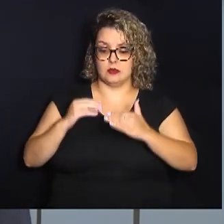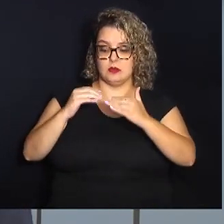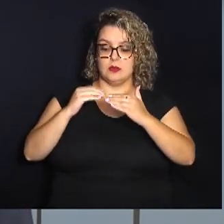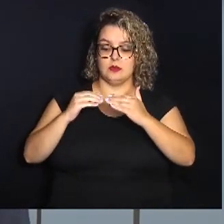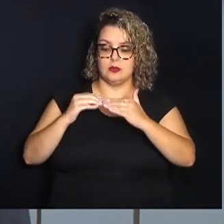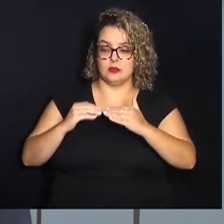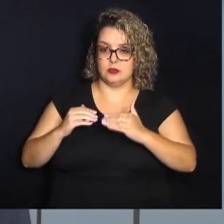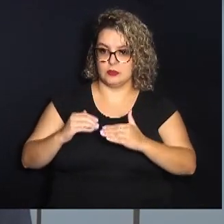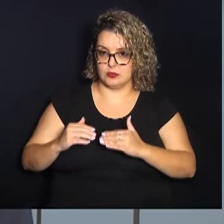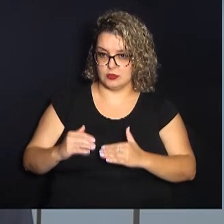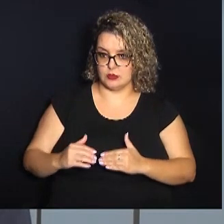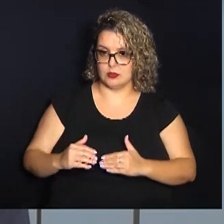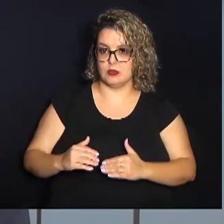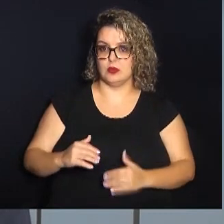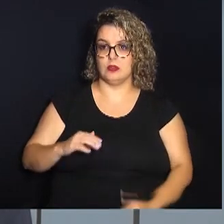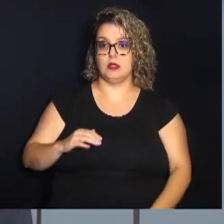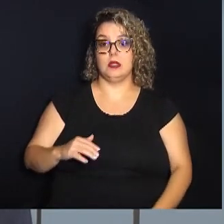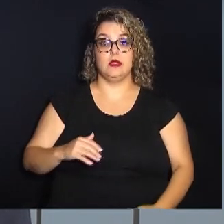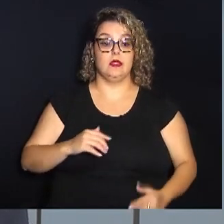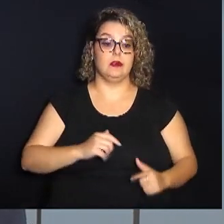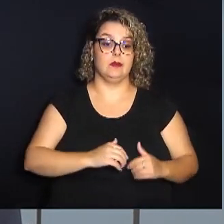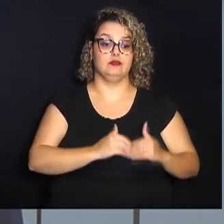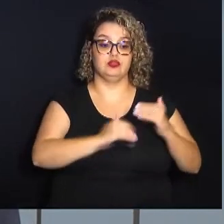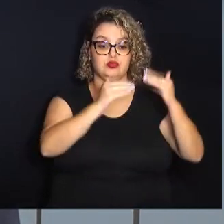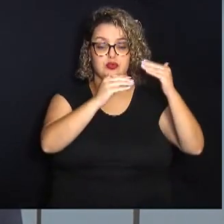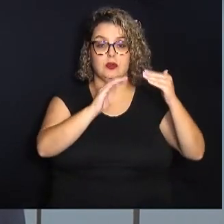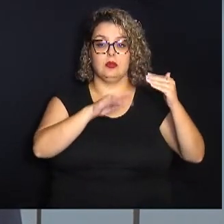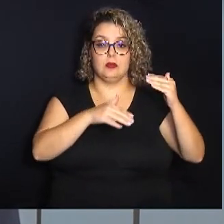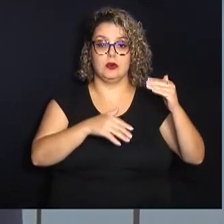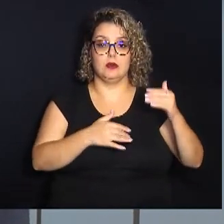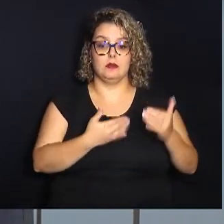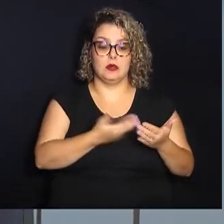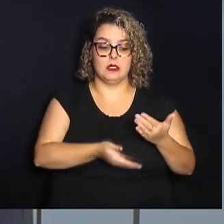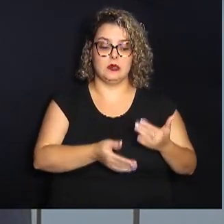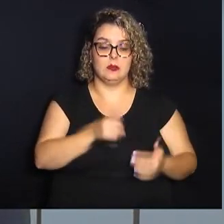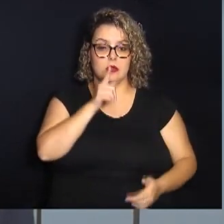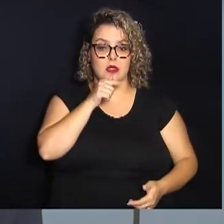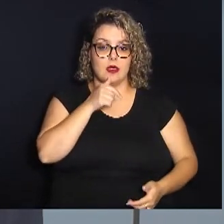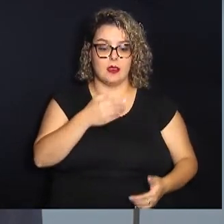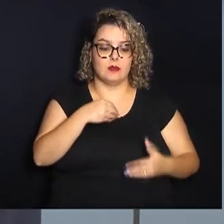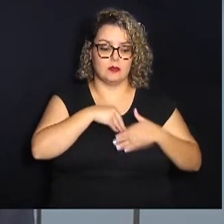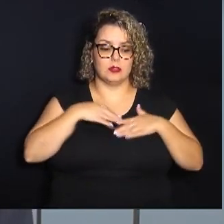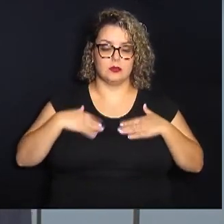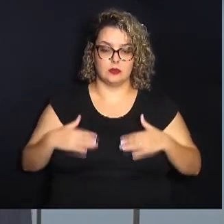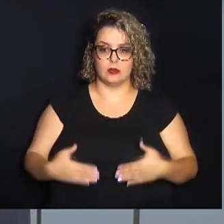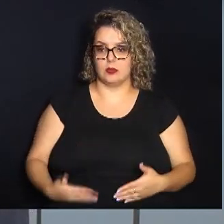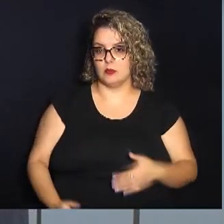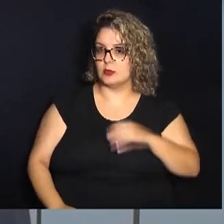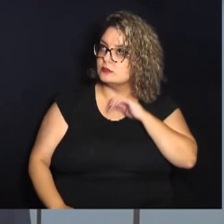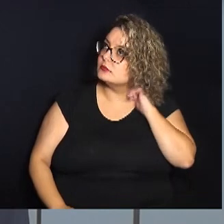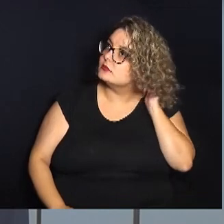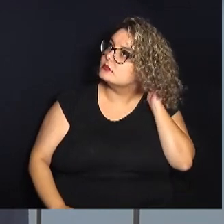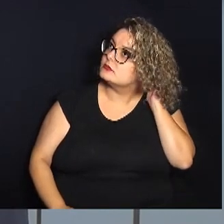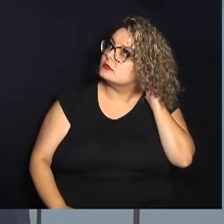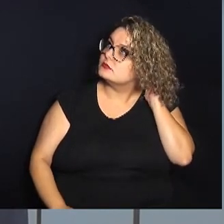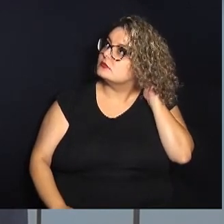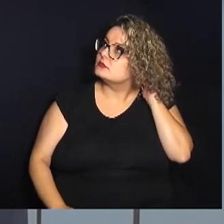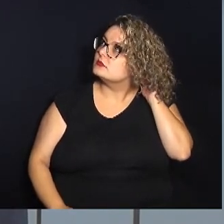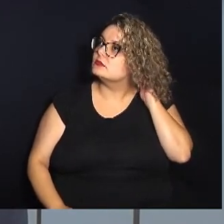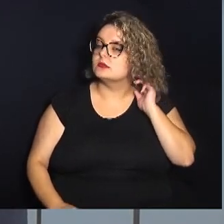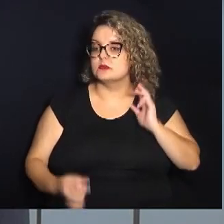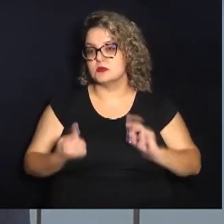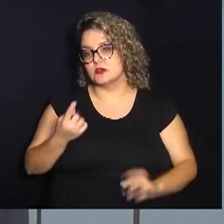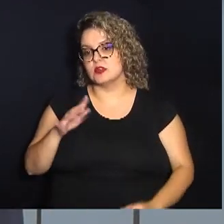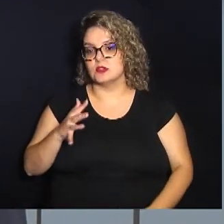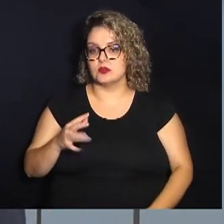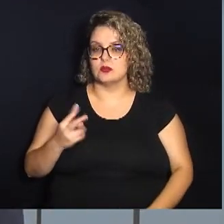está pouco hidratado. O paciente que se agrava, como eu falei, ele está em torno aí do número de casos de 1 a 2% dos